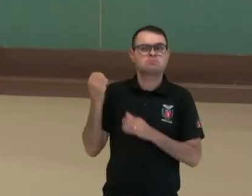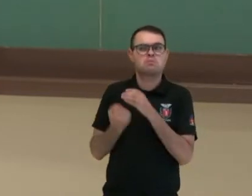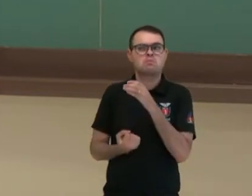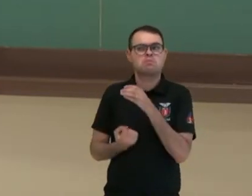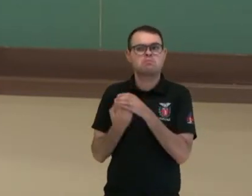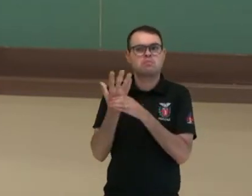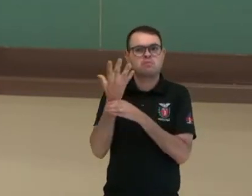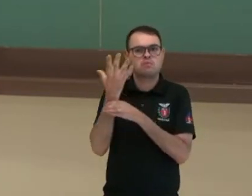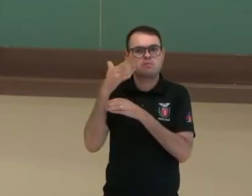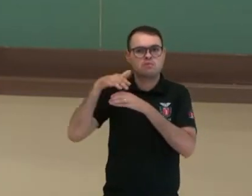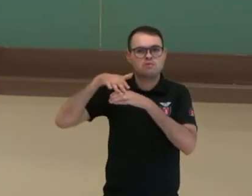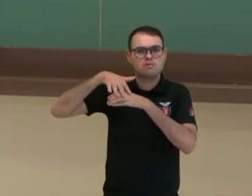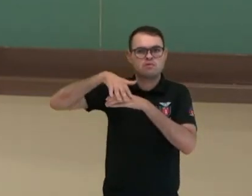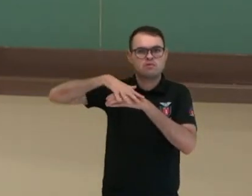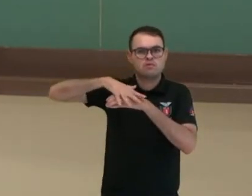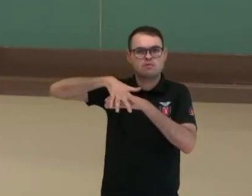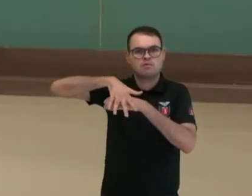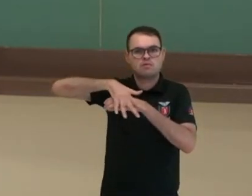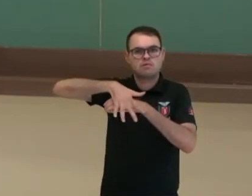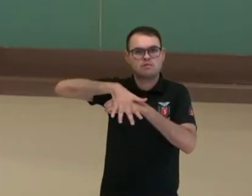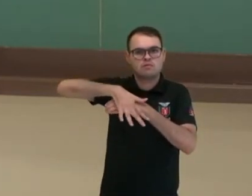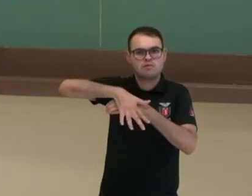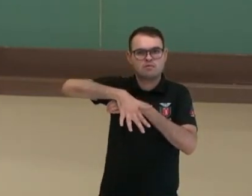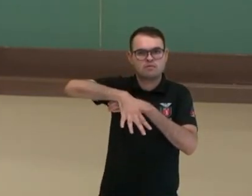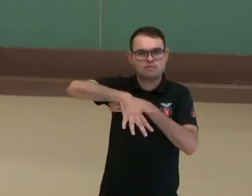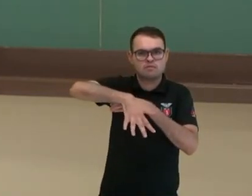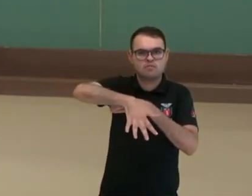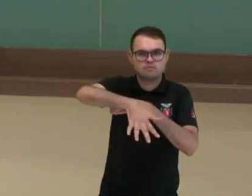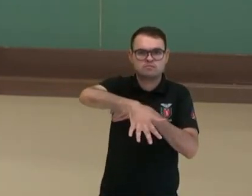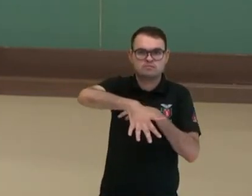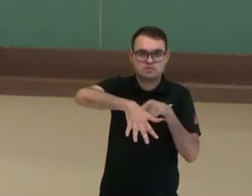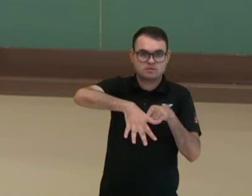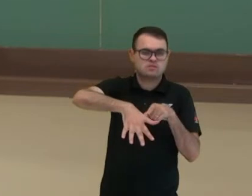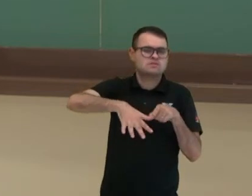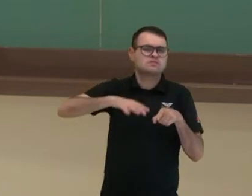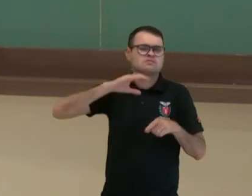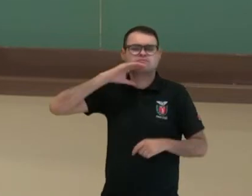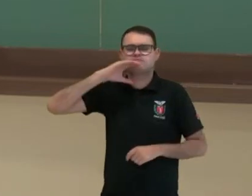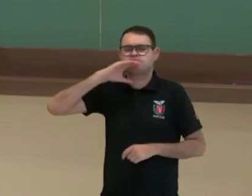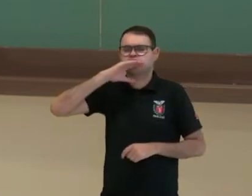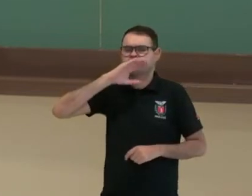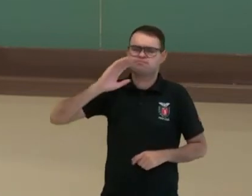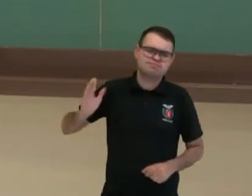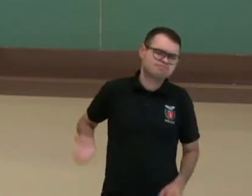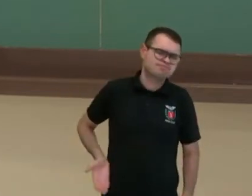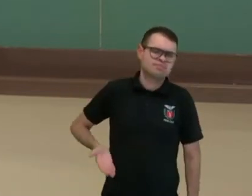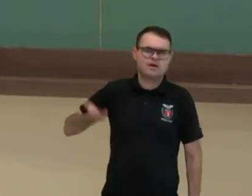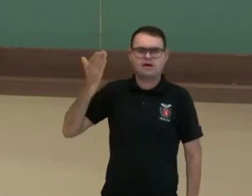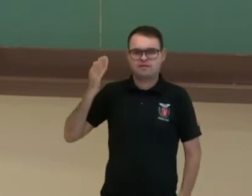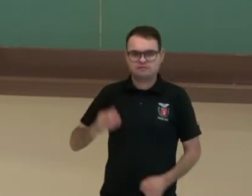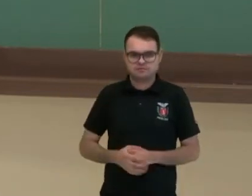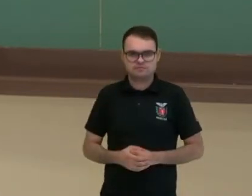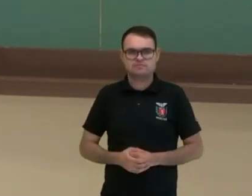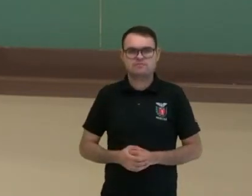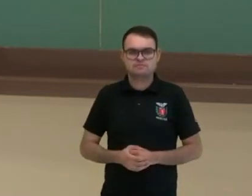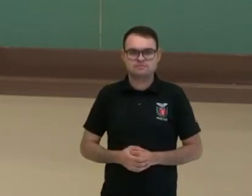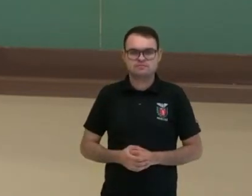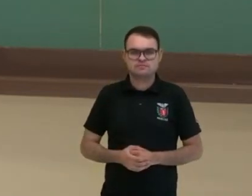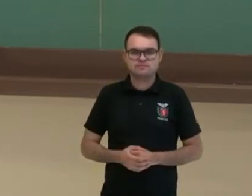erupção, saía esse material. E, consequentemente, a temperatura do nosso planeta era muito alta. Além